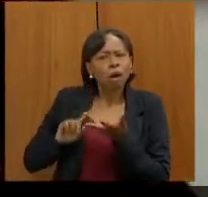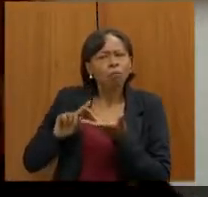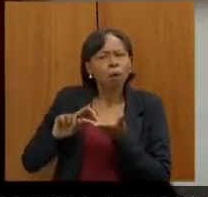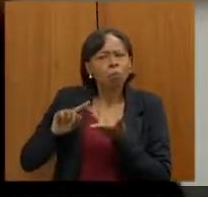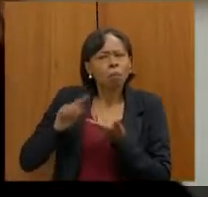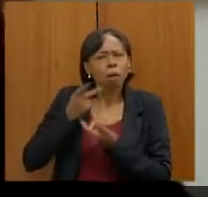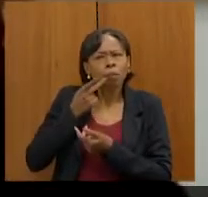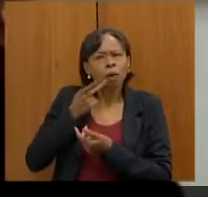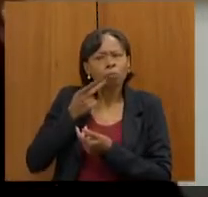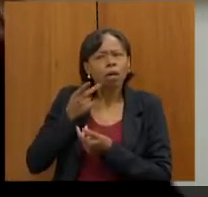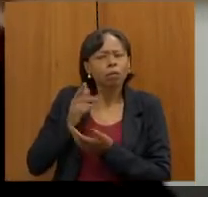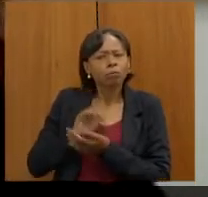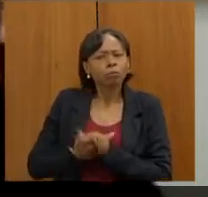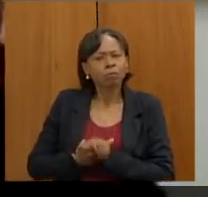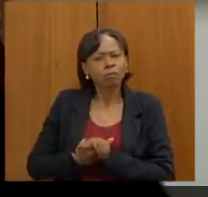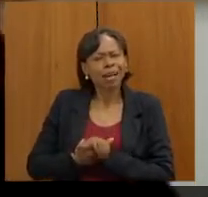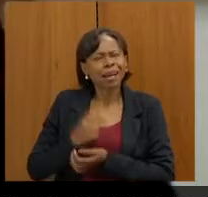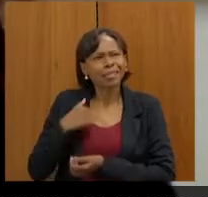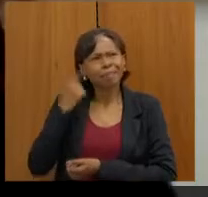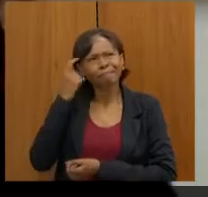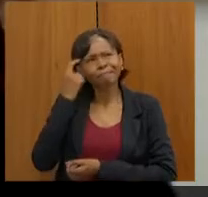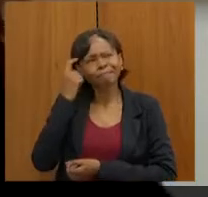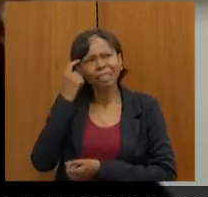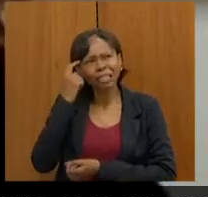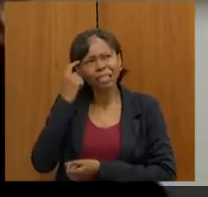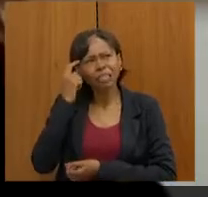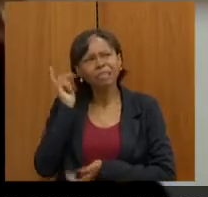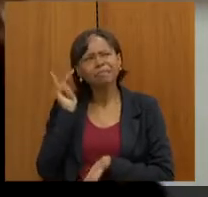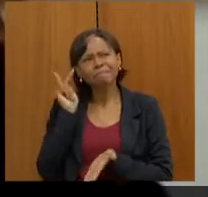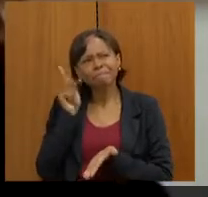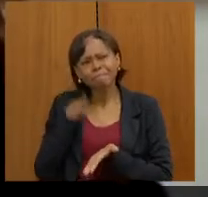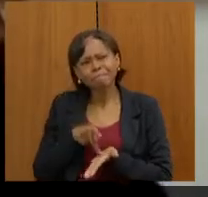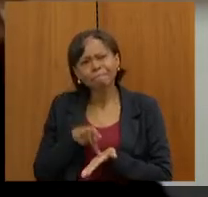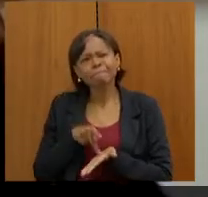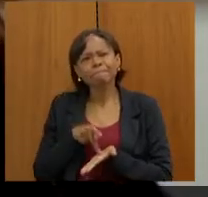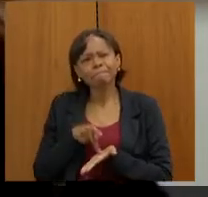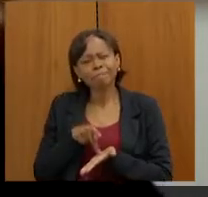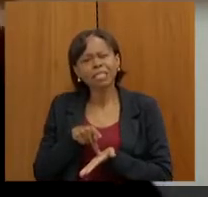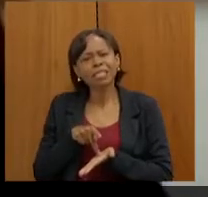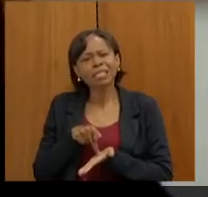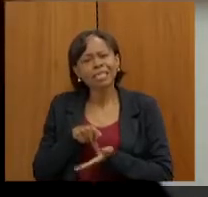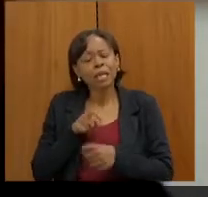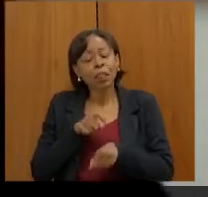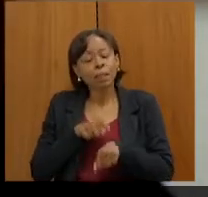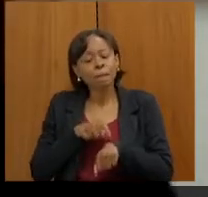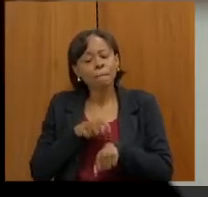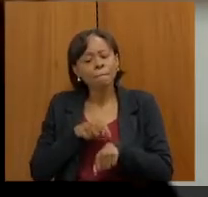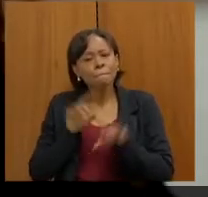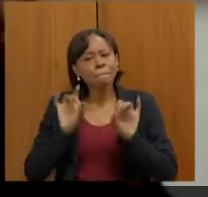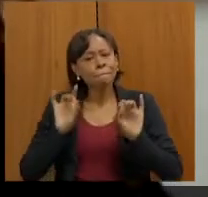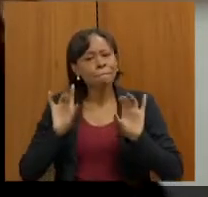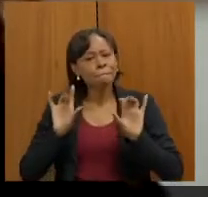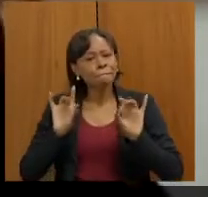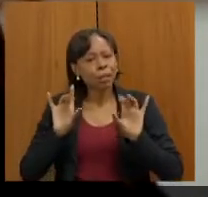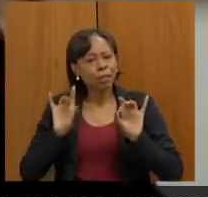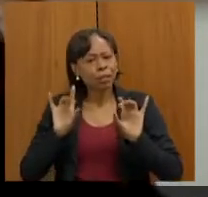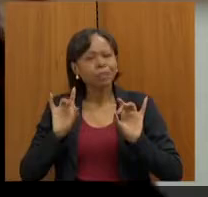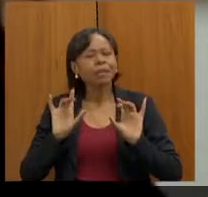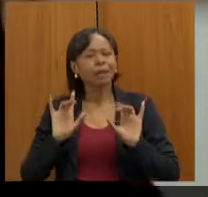eu fiquei perguntando que de parto nós vivemos momento muito especial muito